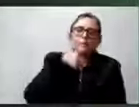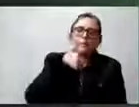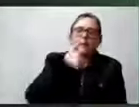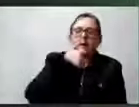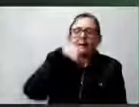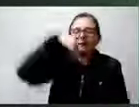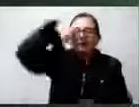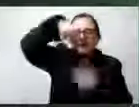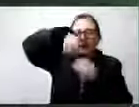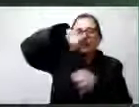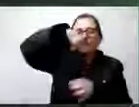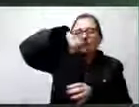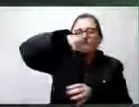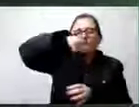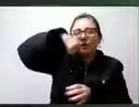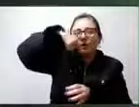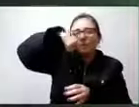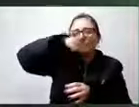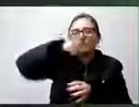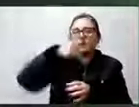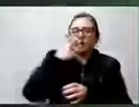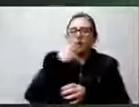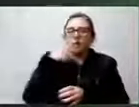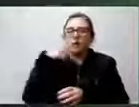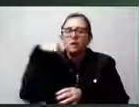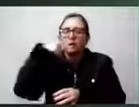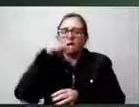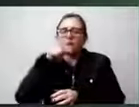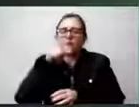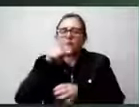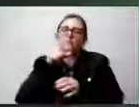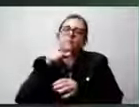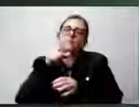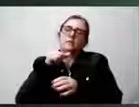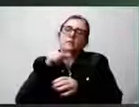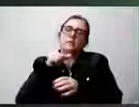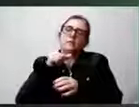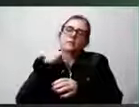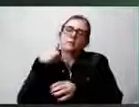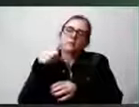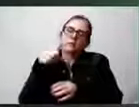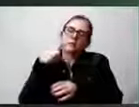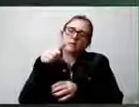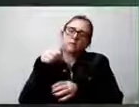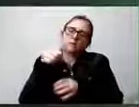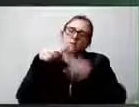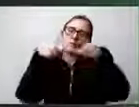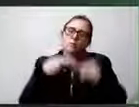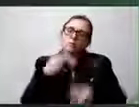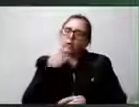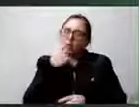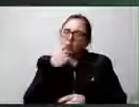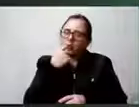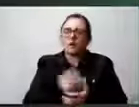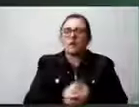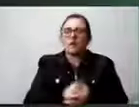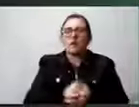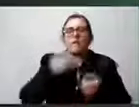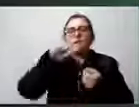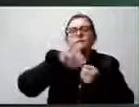dentro, para o lado lingual. São colocados os dedos nessa região lingual e fazemos